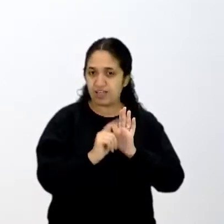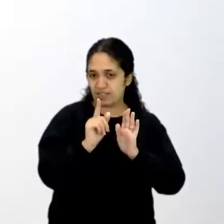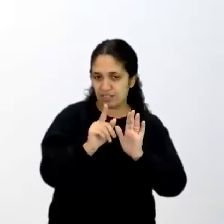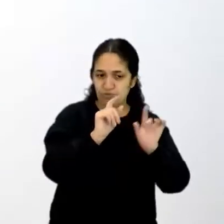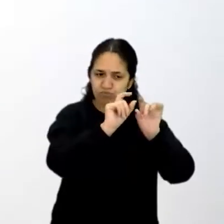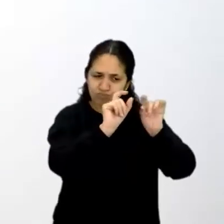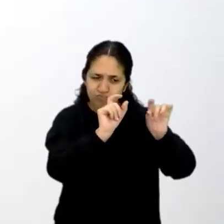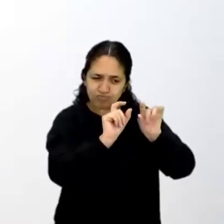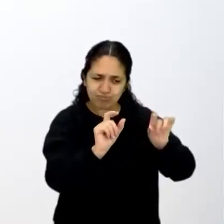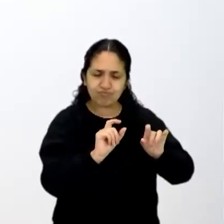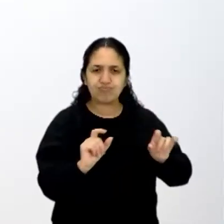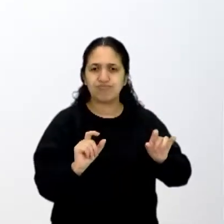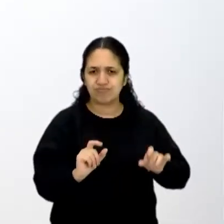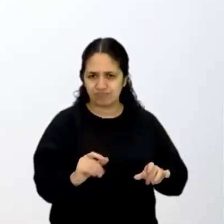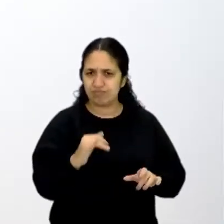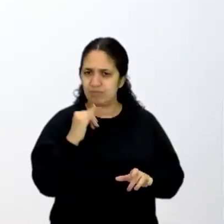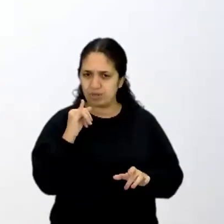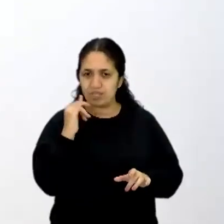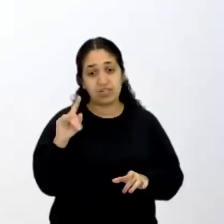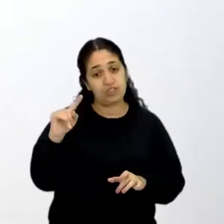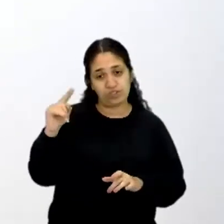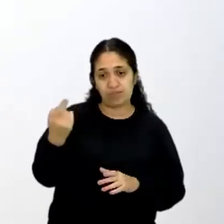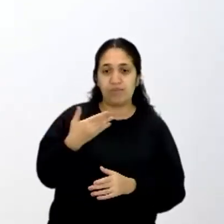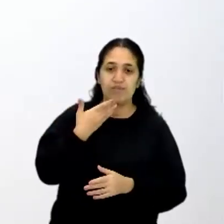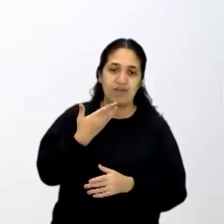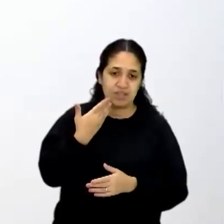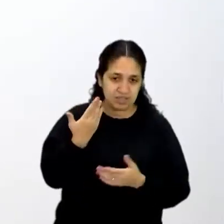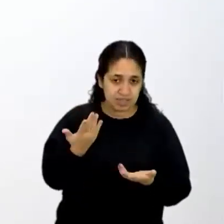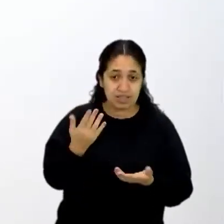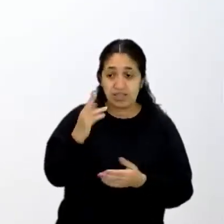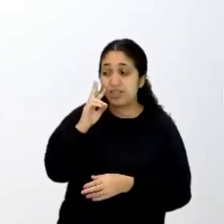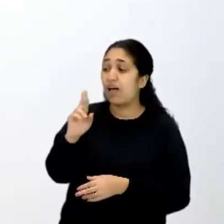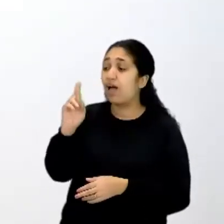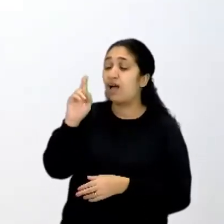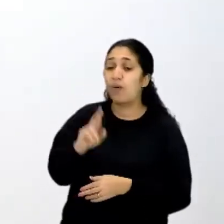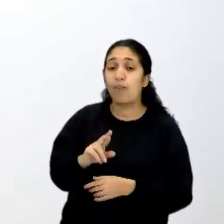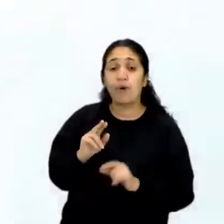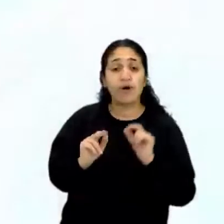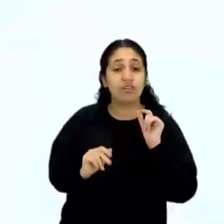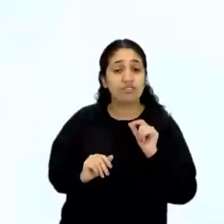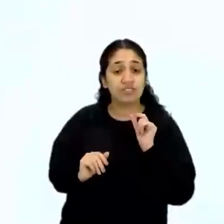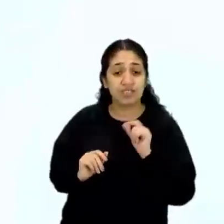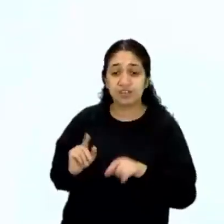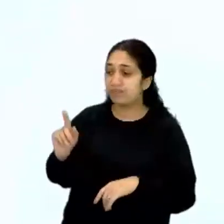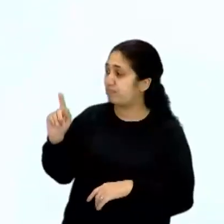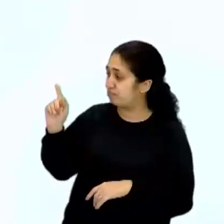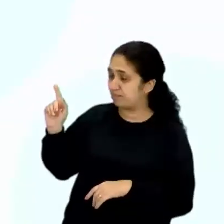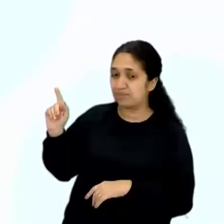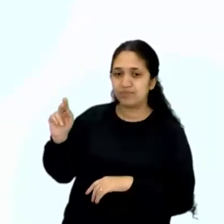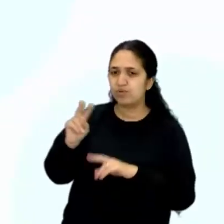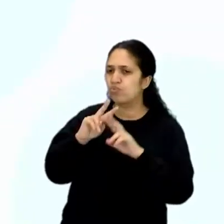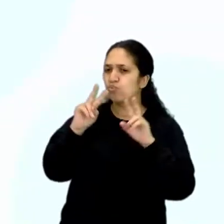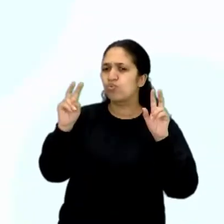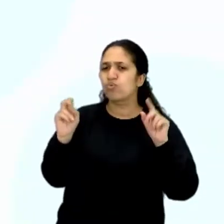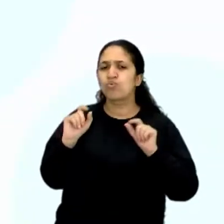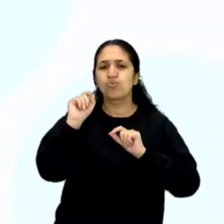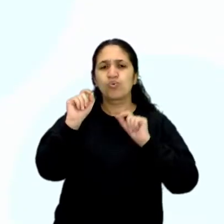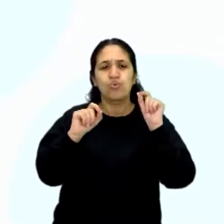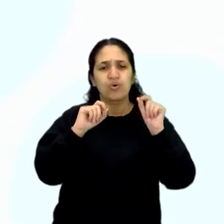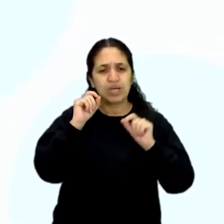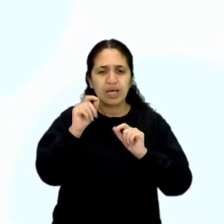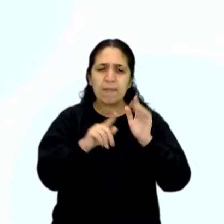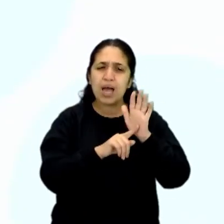trechos do texto, que fica mais fácil para vocês responderem depois. Então, a resposta... O assunto principal do texto é a evolução